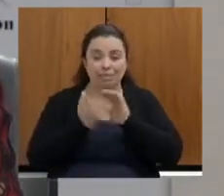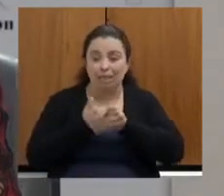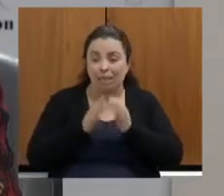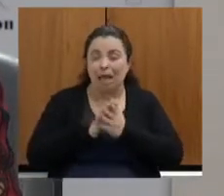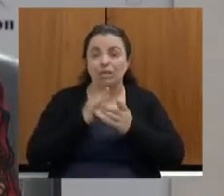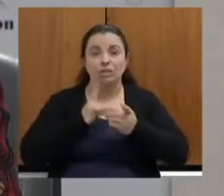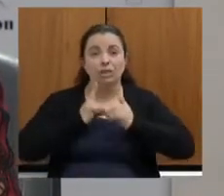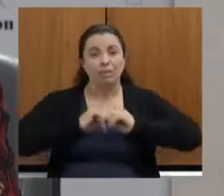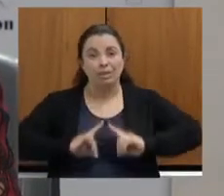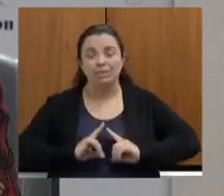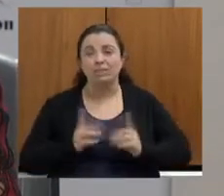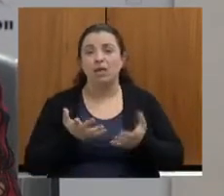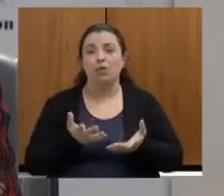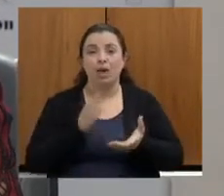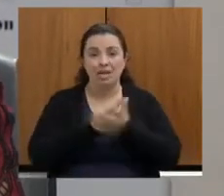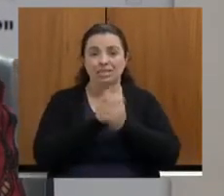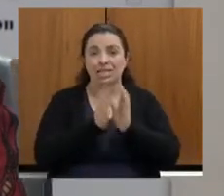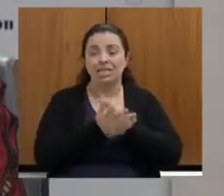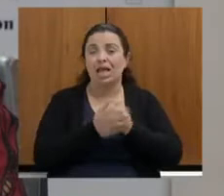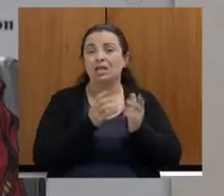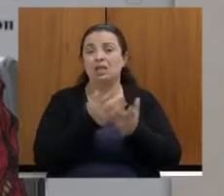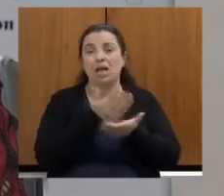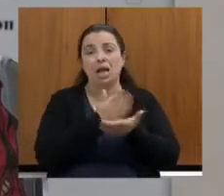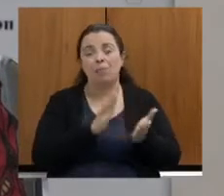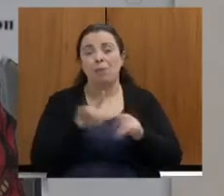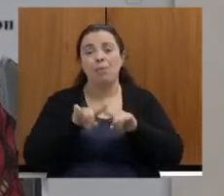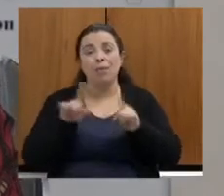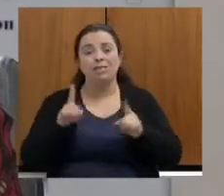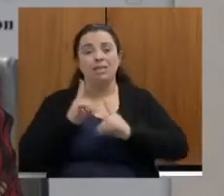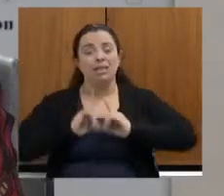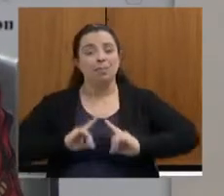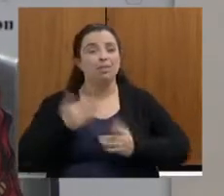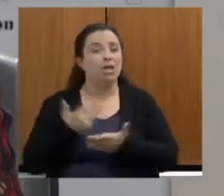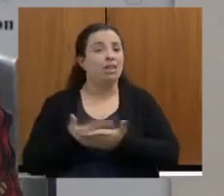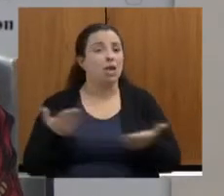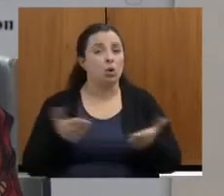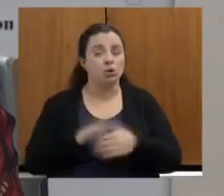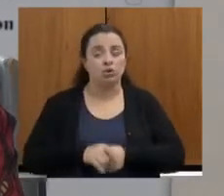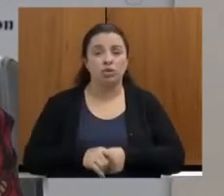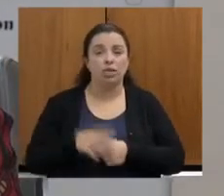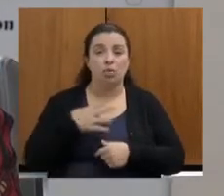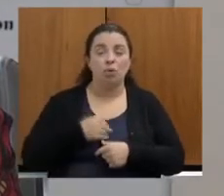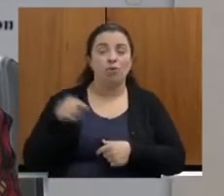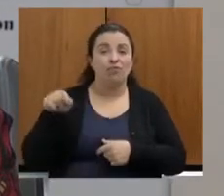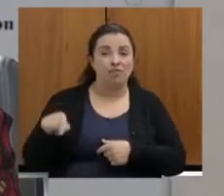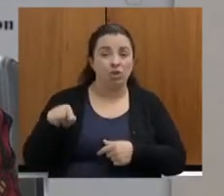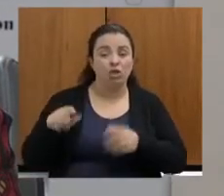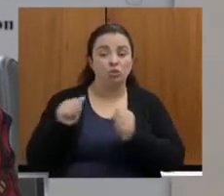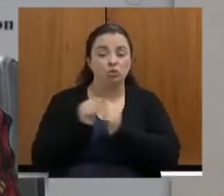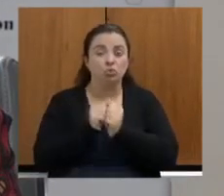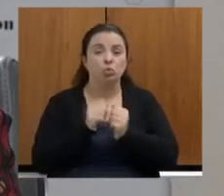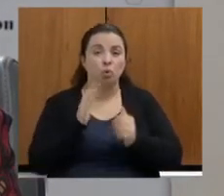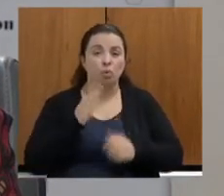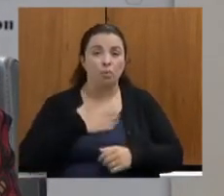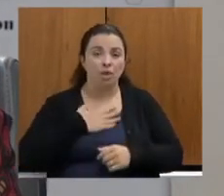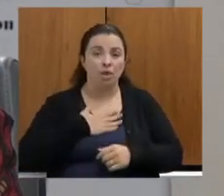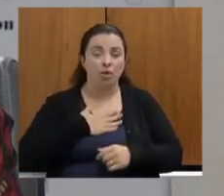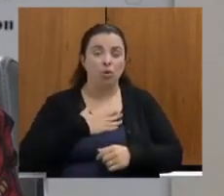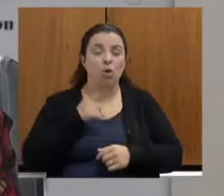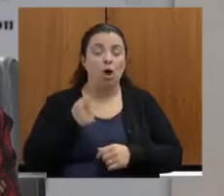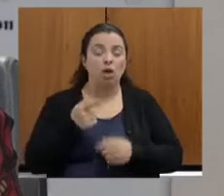depressão da ansiedade fico até hoje e um filho que foi preparado para ficar comigo Olha a carga de uma mãe